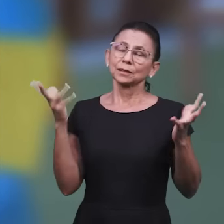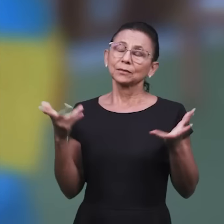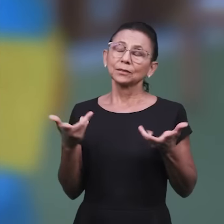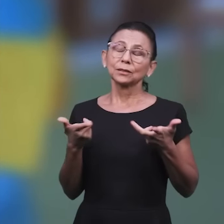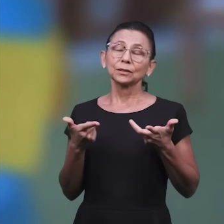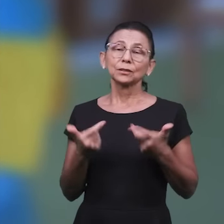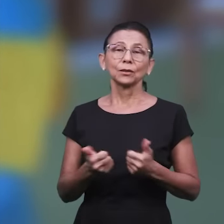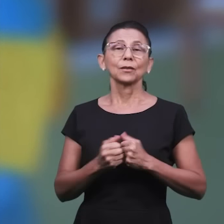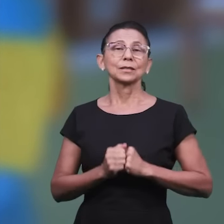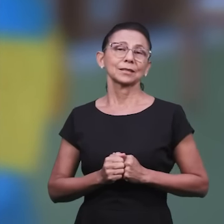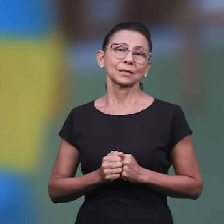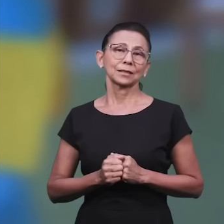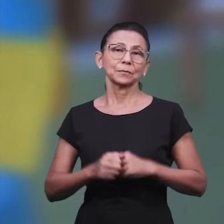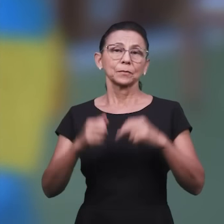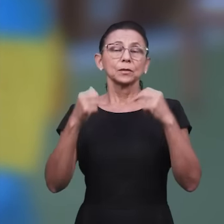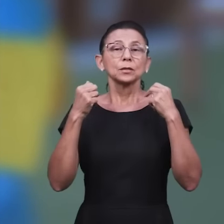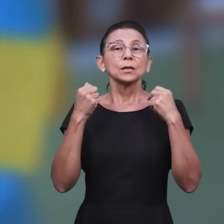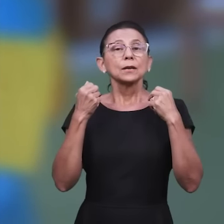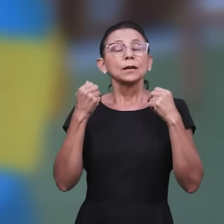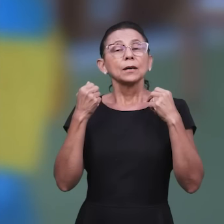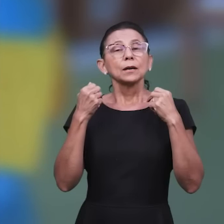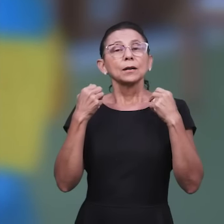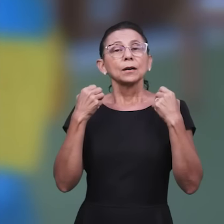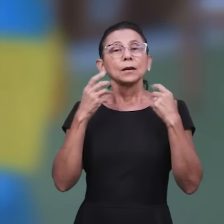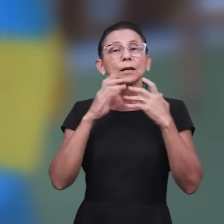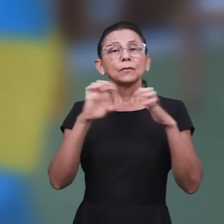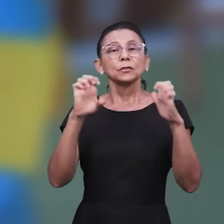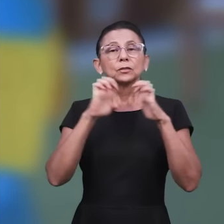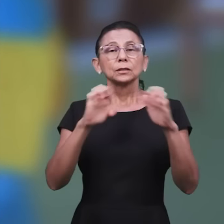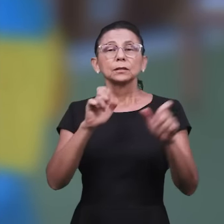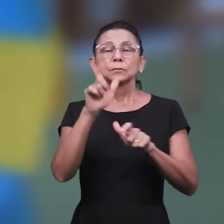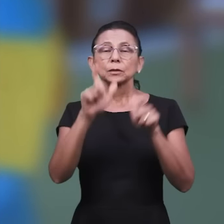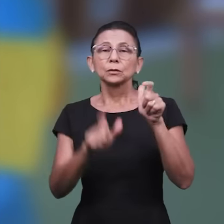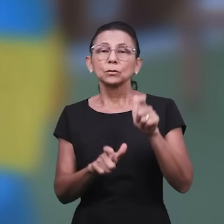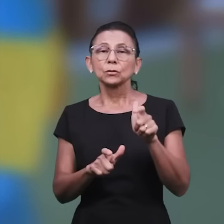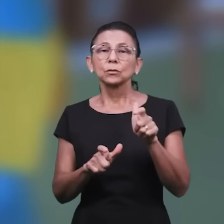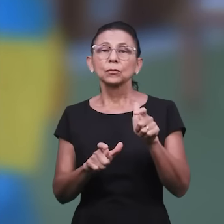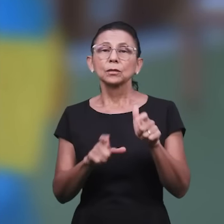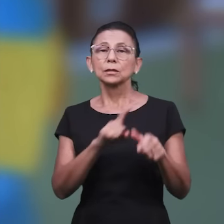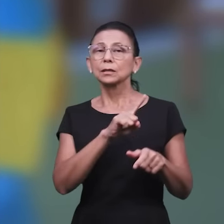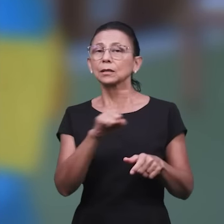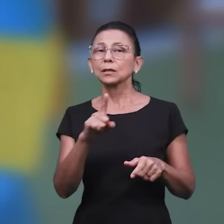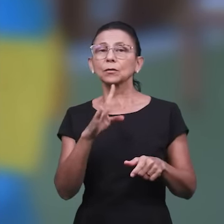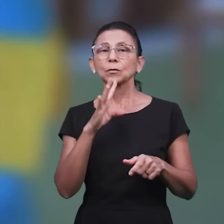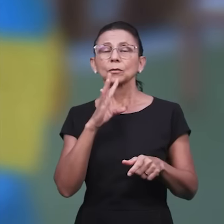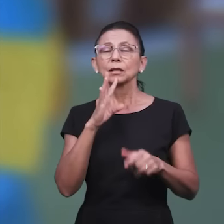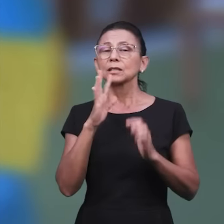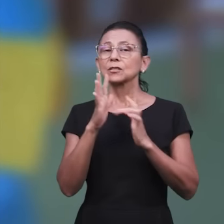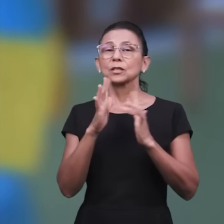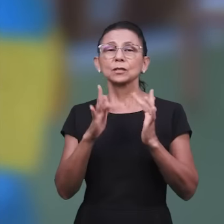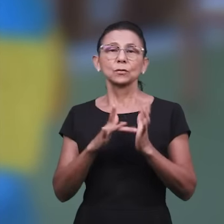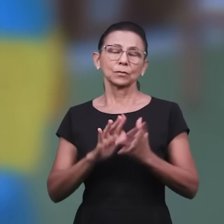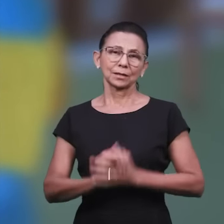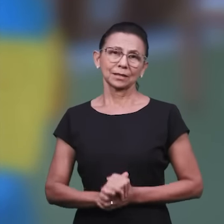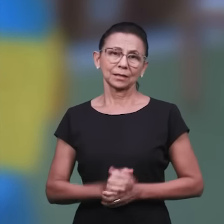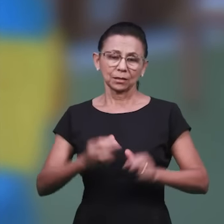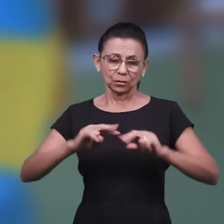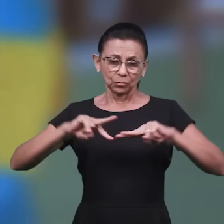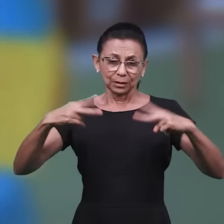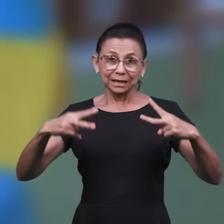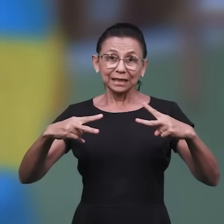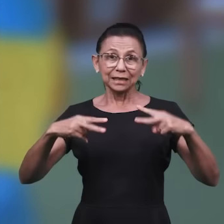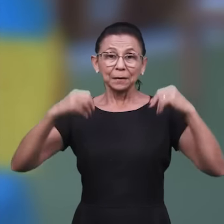para pregar, para falar de Jesus àqueles que ainda não o conhecem. Vamos enviar os links, vamos fazer